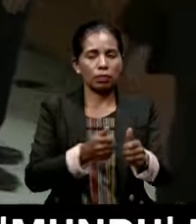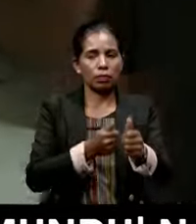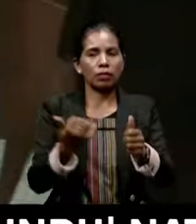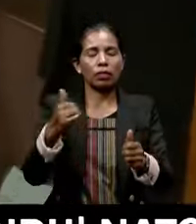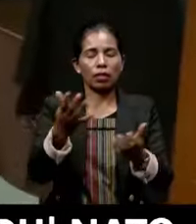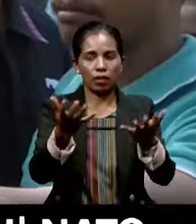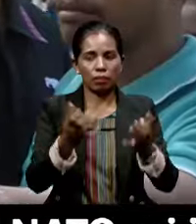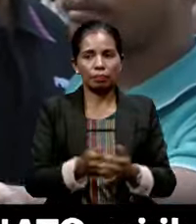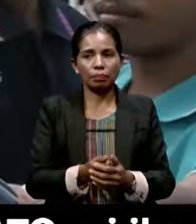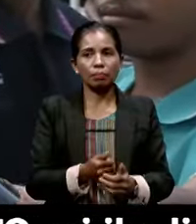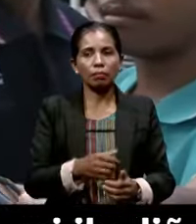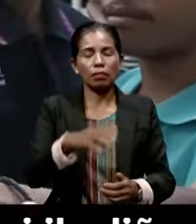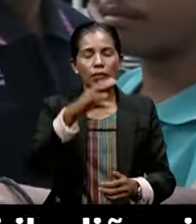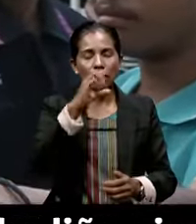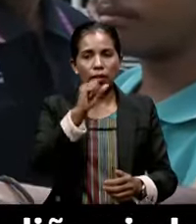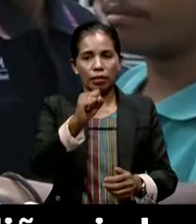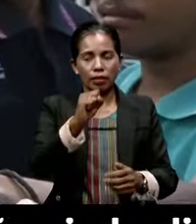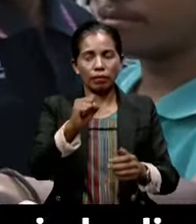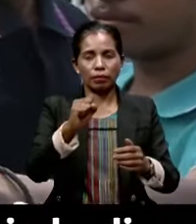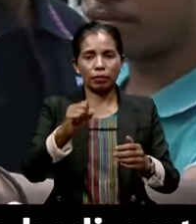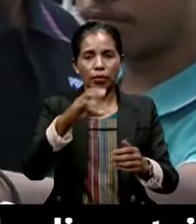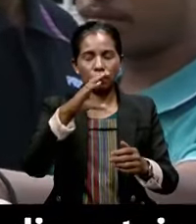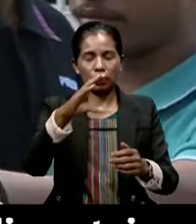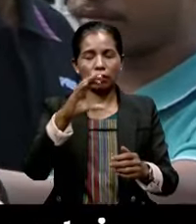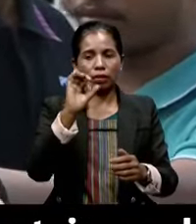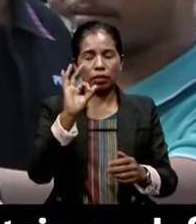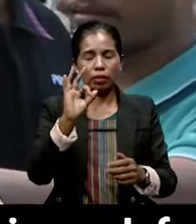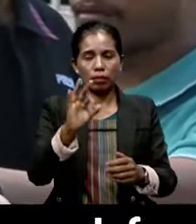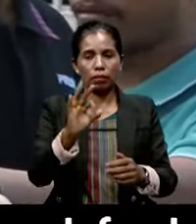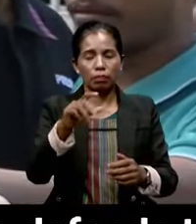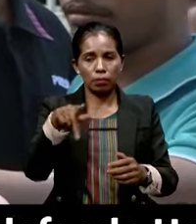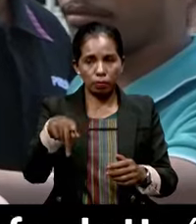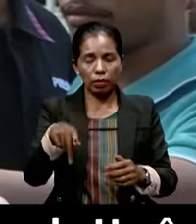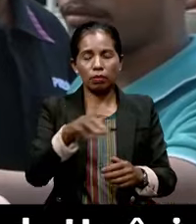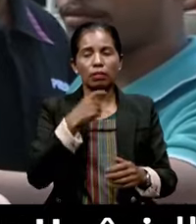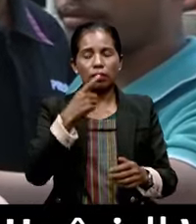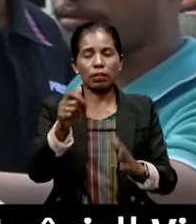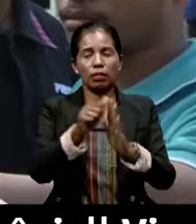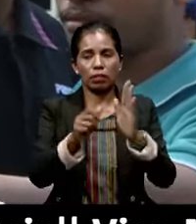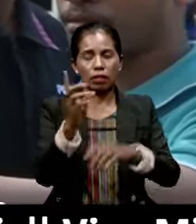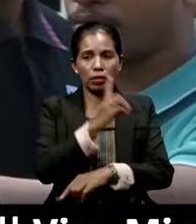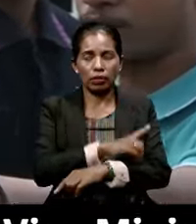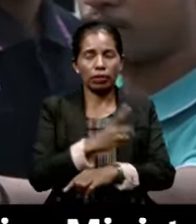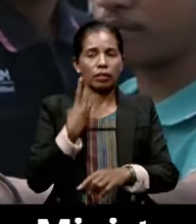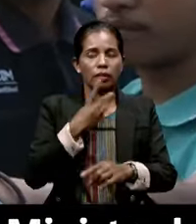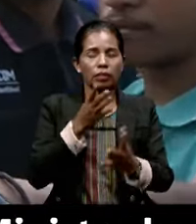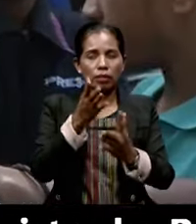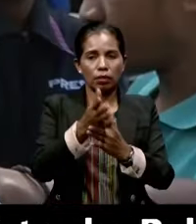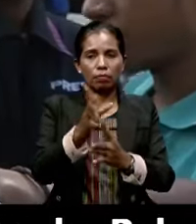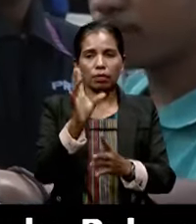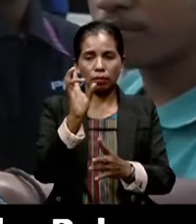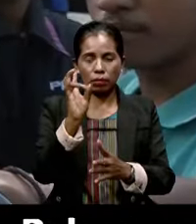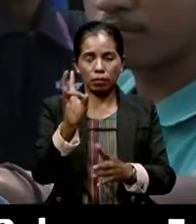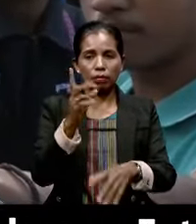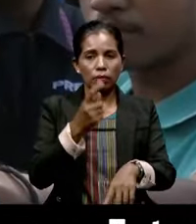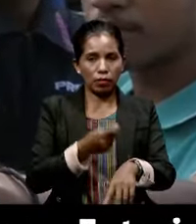lei, estatuto funsian publika lei nomor 8, altera ba lei nomor 5, hatete dihan katak. Lorong ida ita tama 8 horas de tempo.